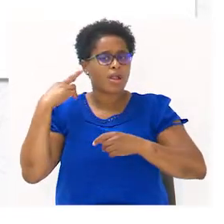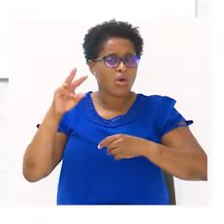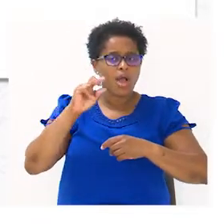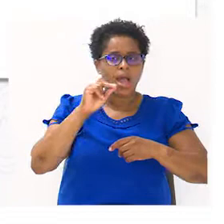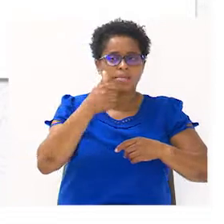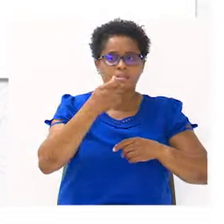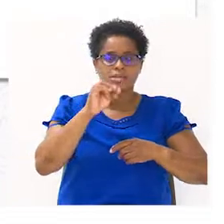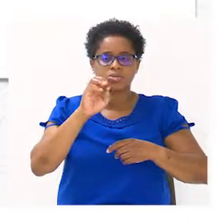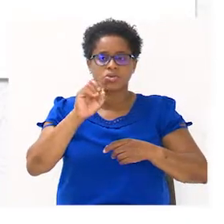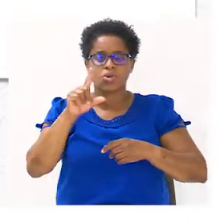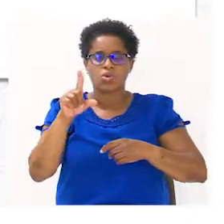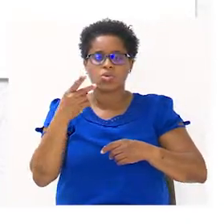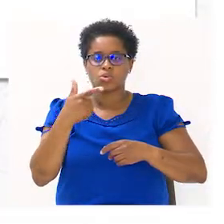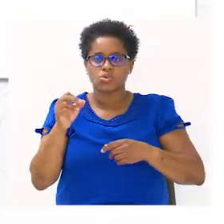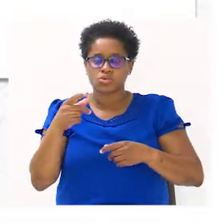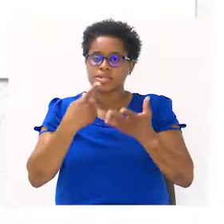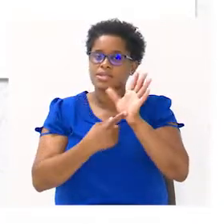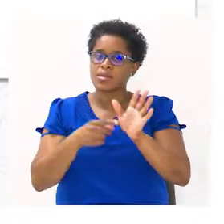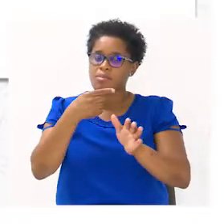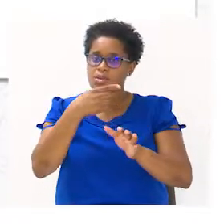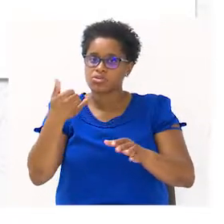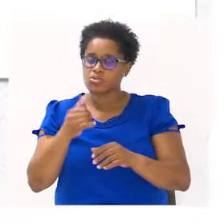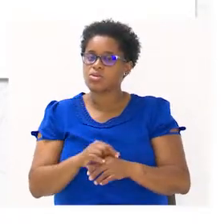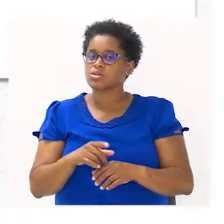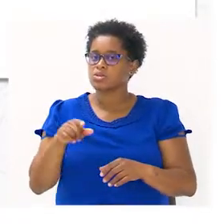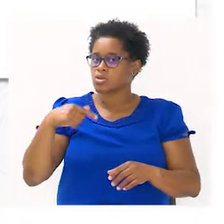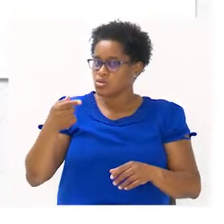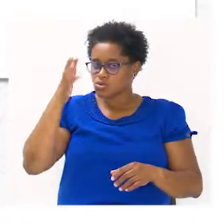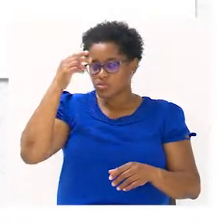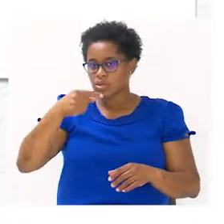Exemplo, menos 2 e outro número negativo, menos